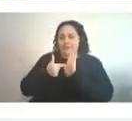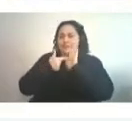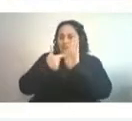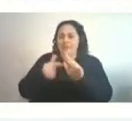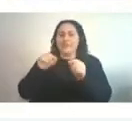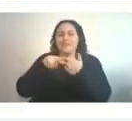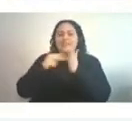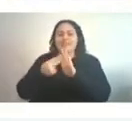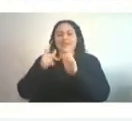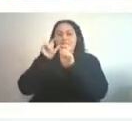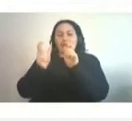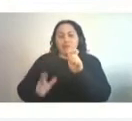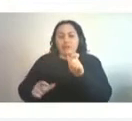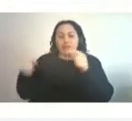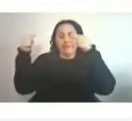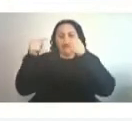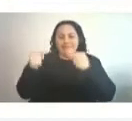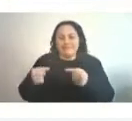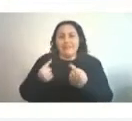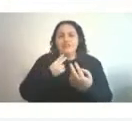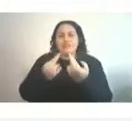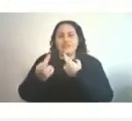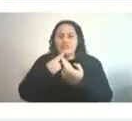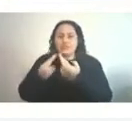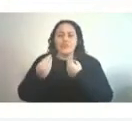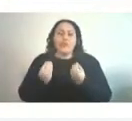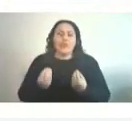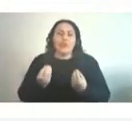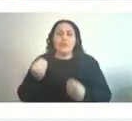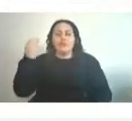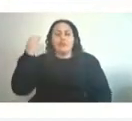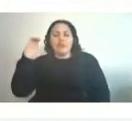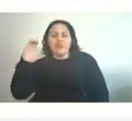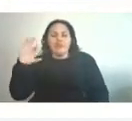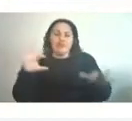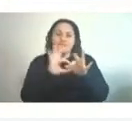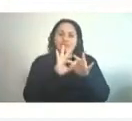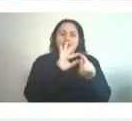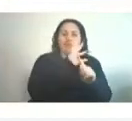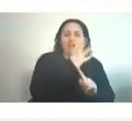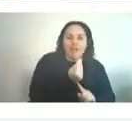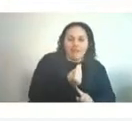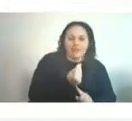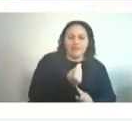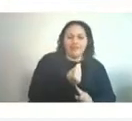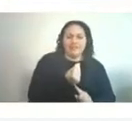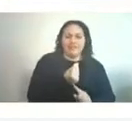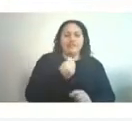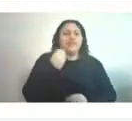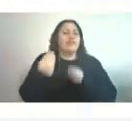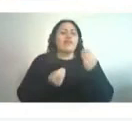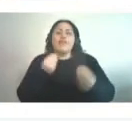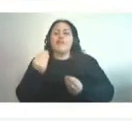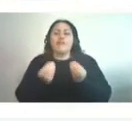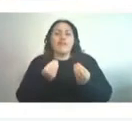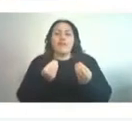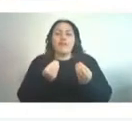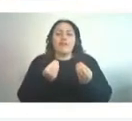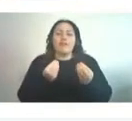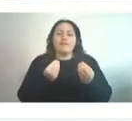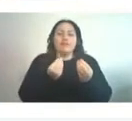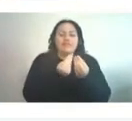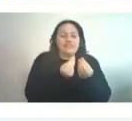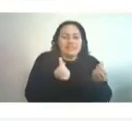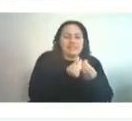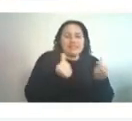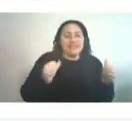epistemológico, né? Como é que a ciência dialoga com a arte? Como é que a sensibilidade dialoga com o